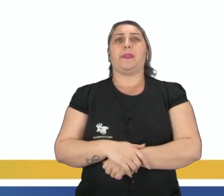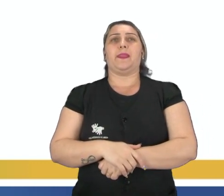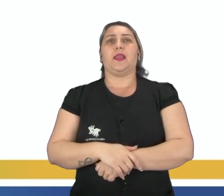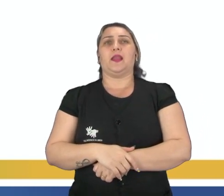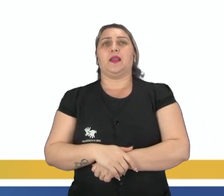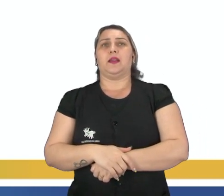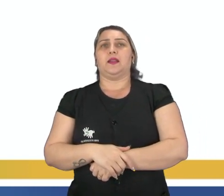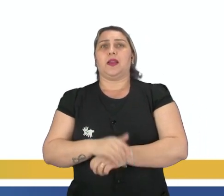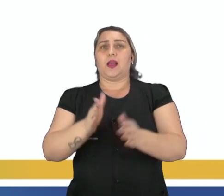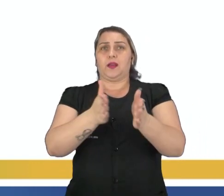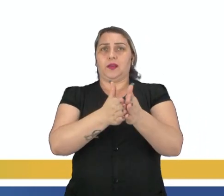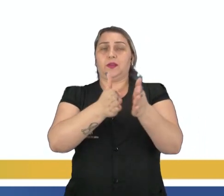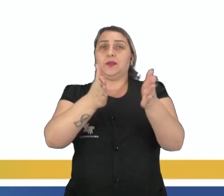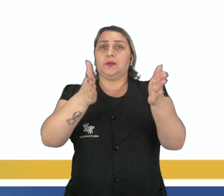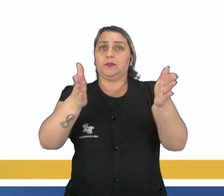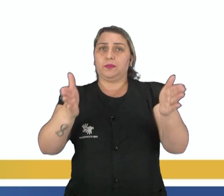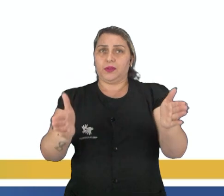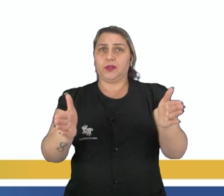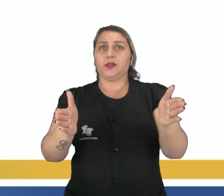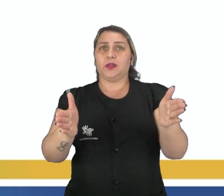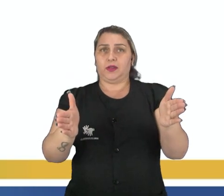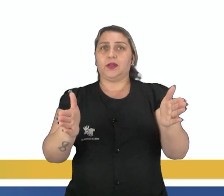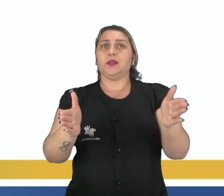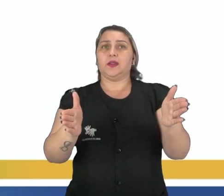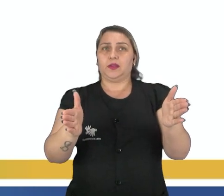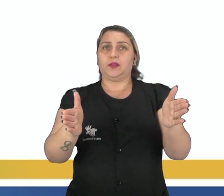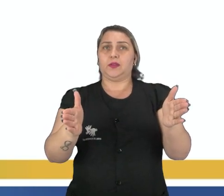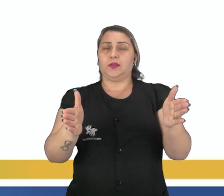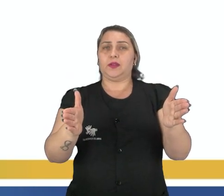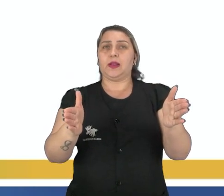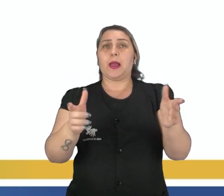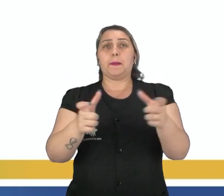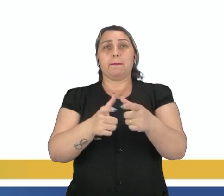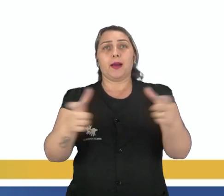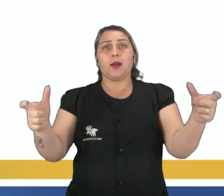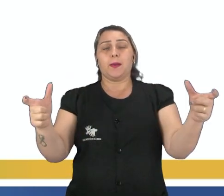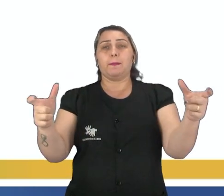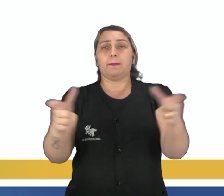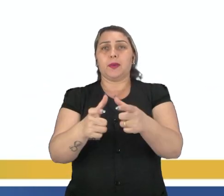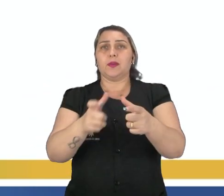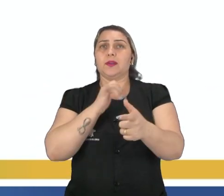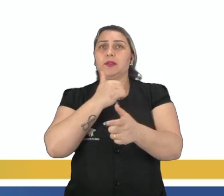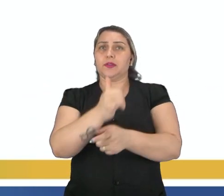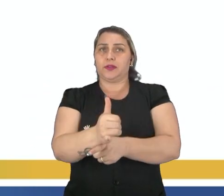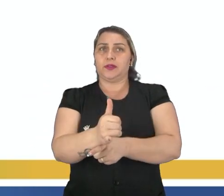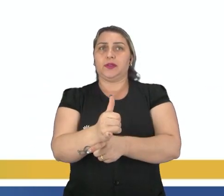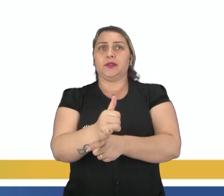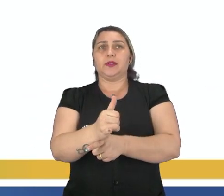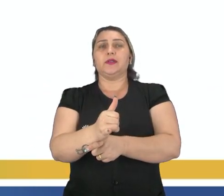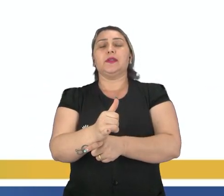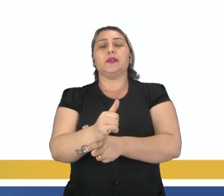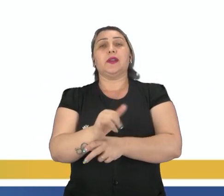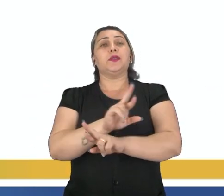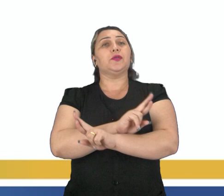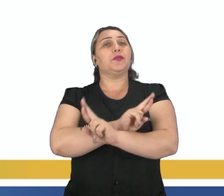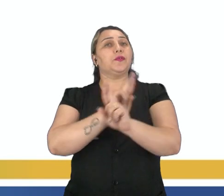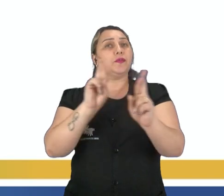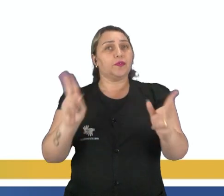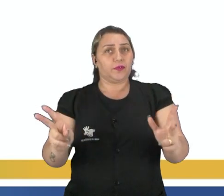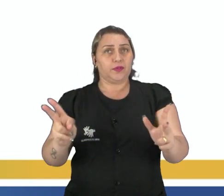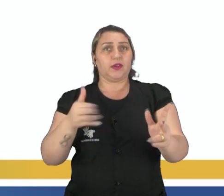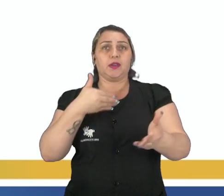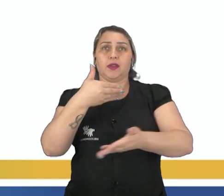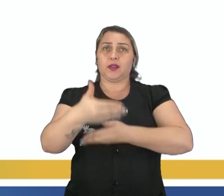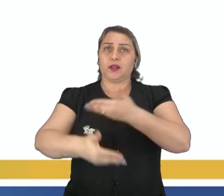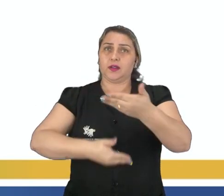No caso, a gente pode definir o relógio biológico como os períodos que a gente vai ter maior e menor energia, ou seja, os momentos que a